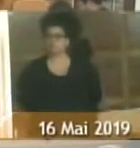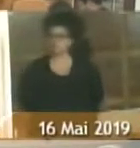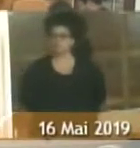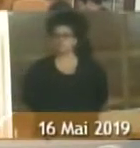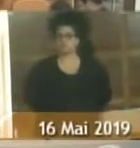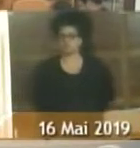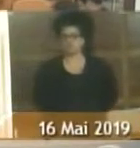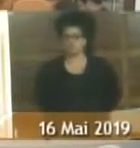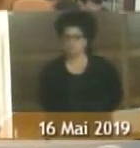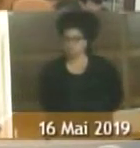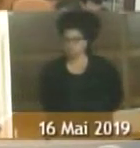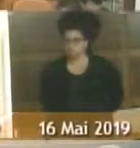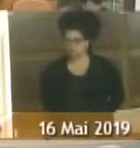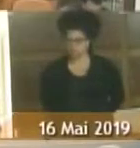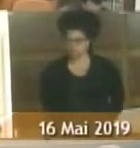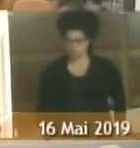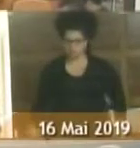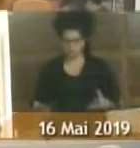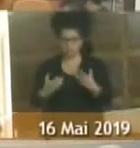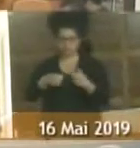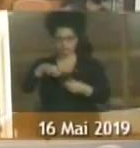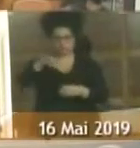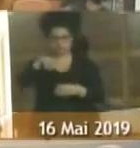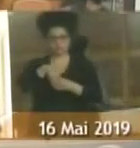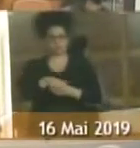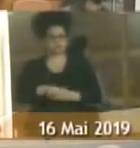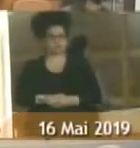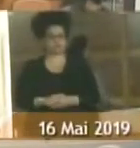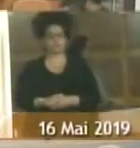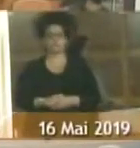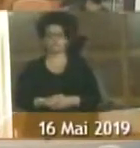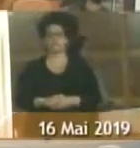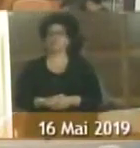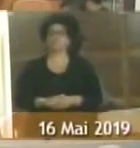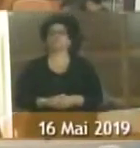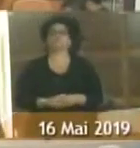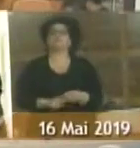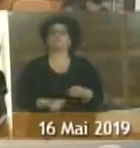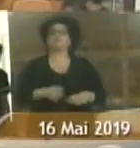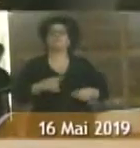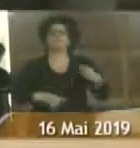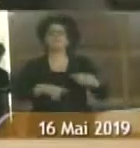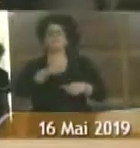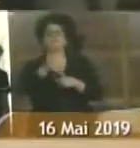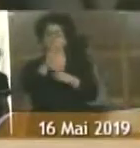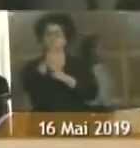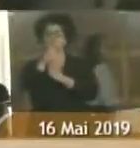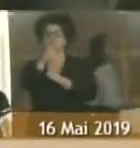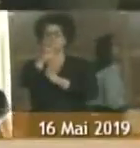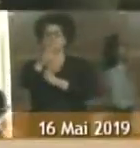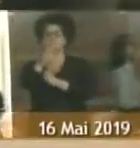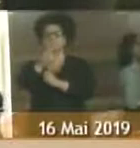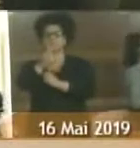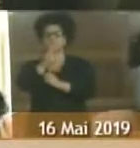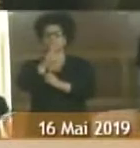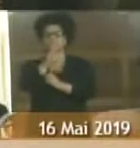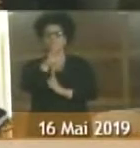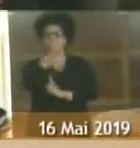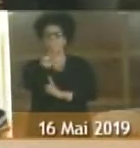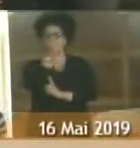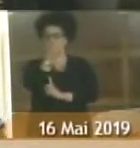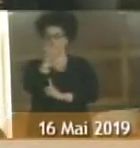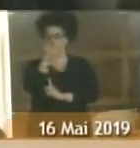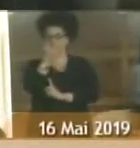Foi. Aprovado por 9 votos. Em primeira discussão, parecer número 73/2019 da Comissão de Justiça,